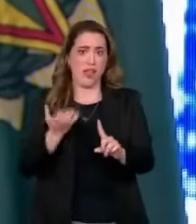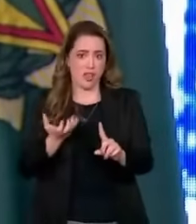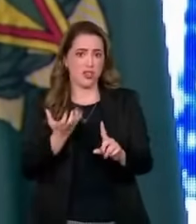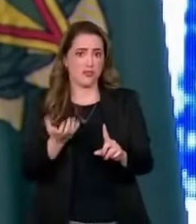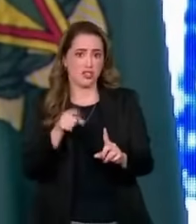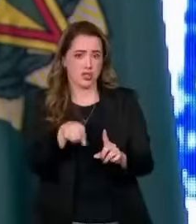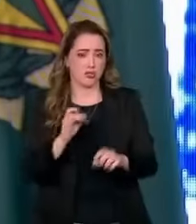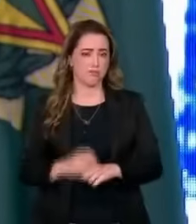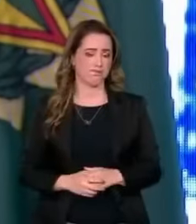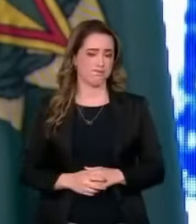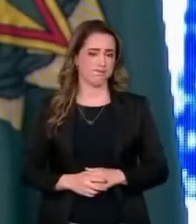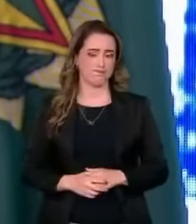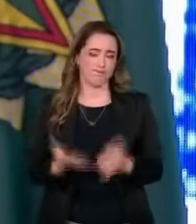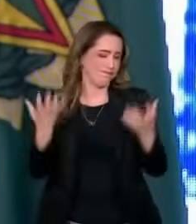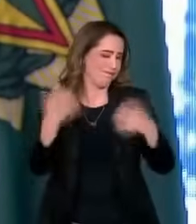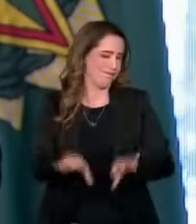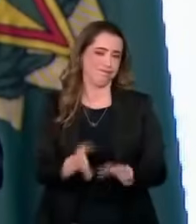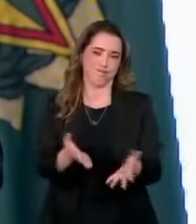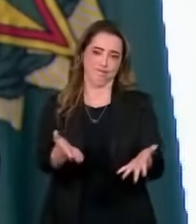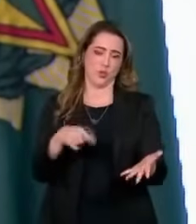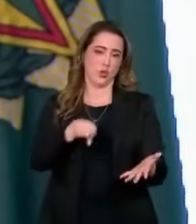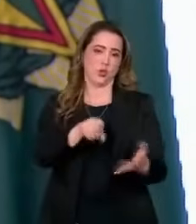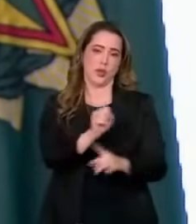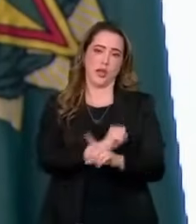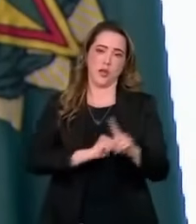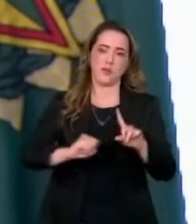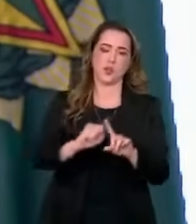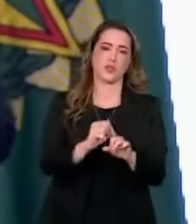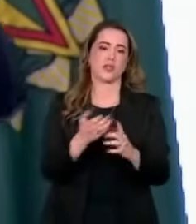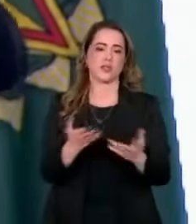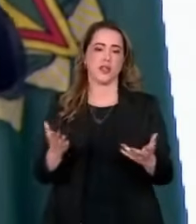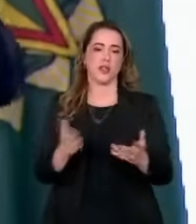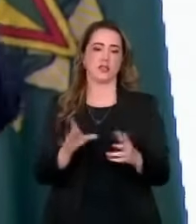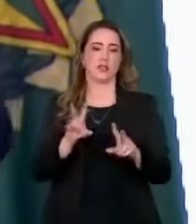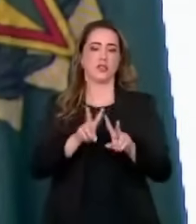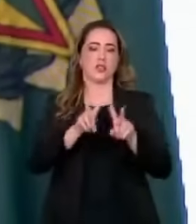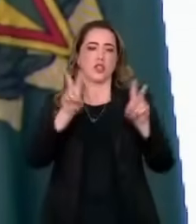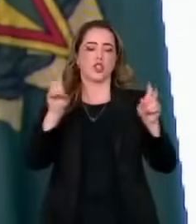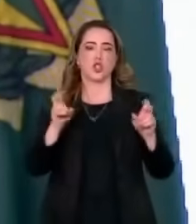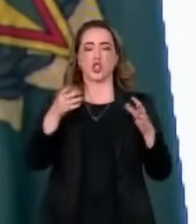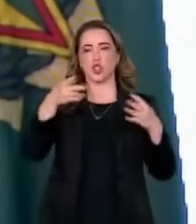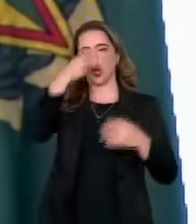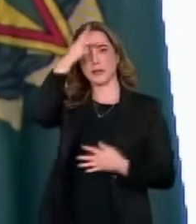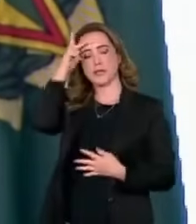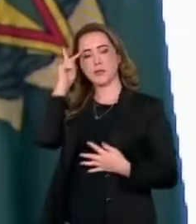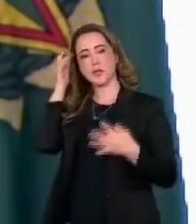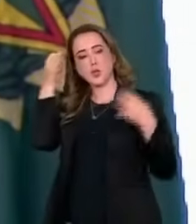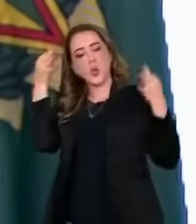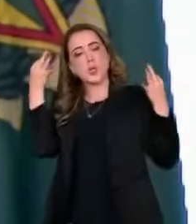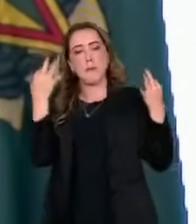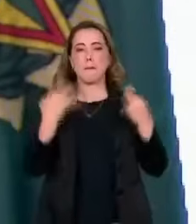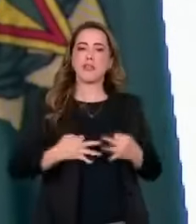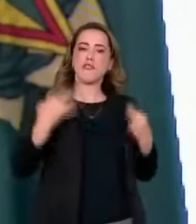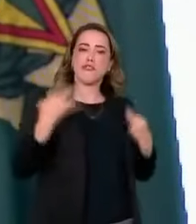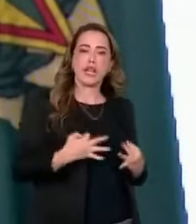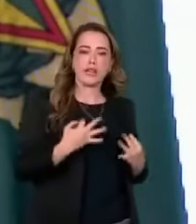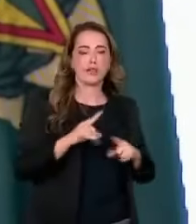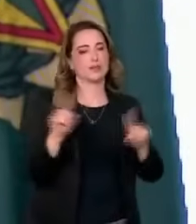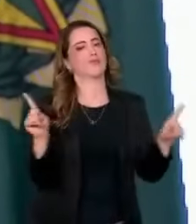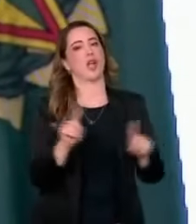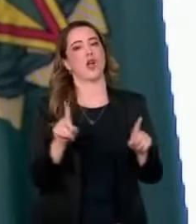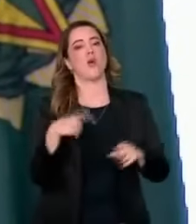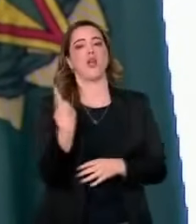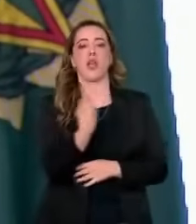Nós não queremos uma sociedade só dos chamados perfeitos. Nós queremos uma